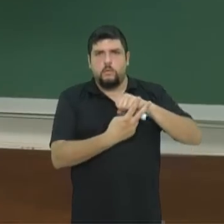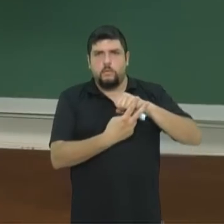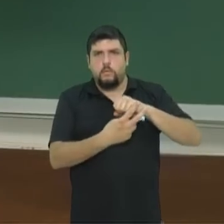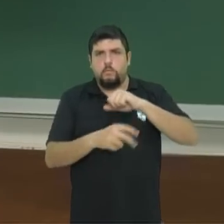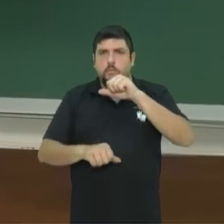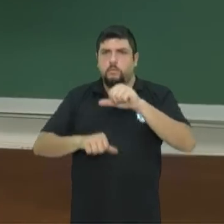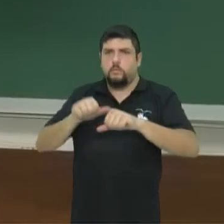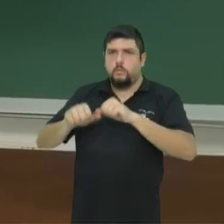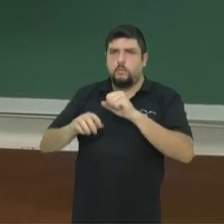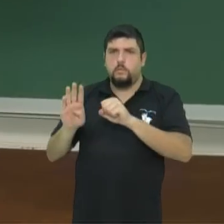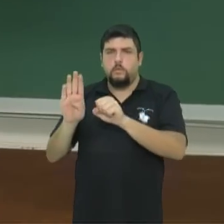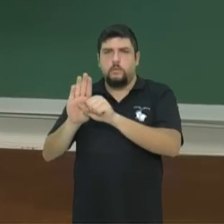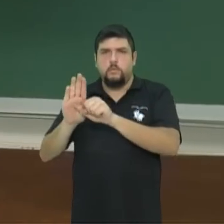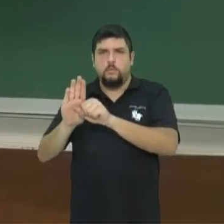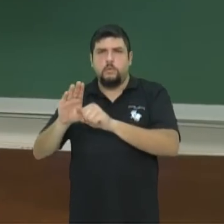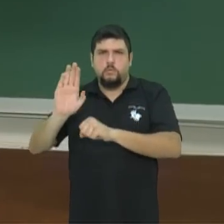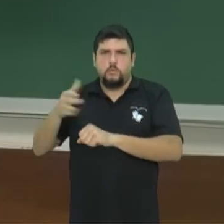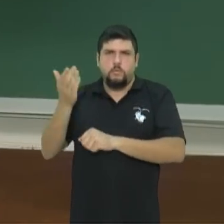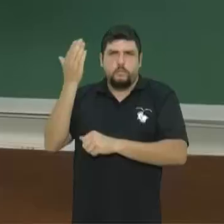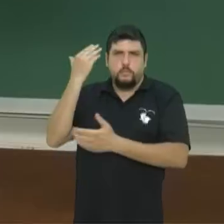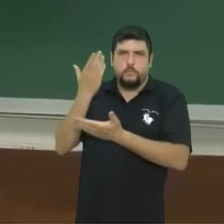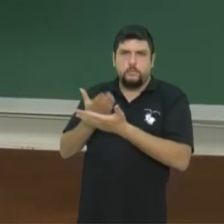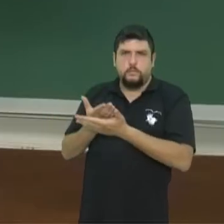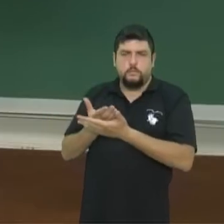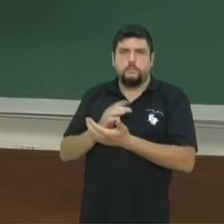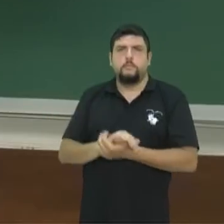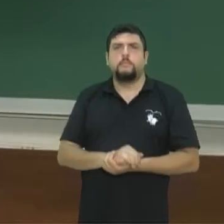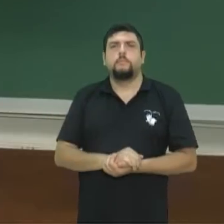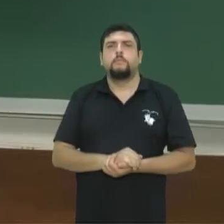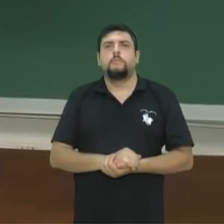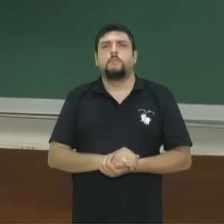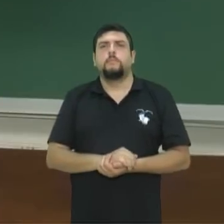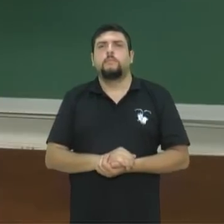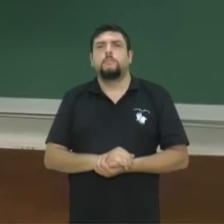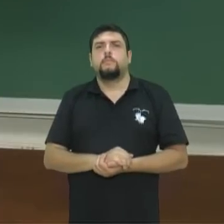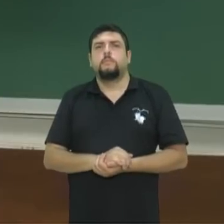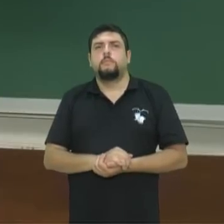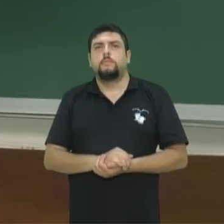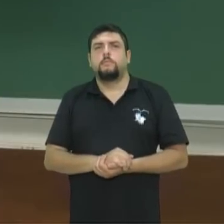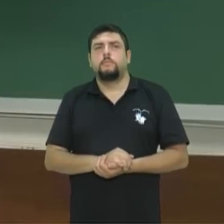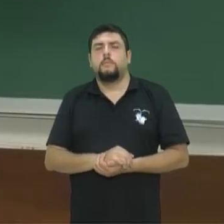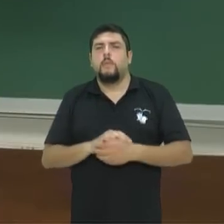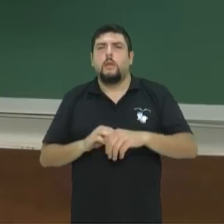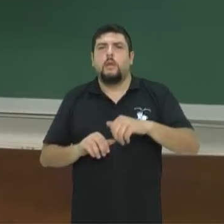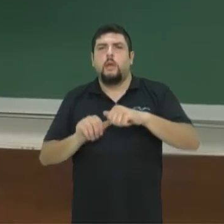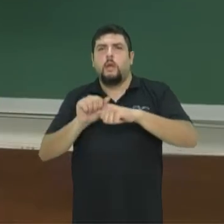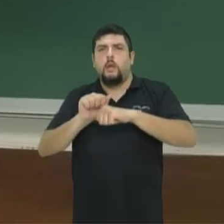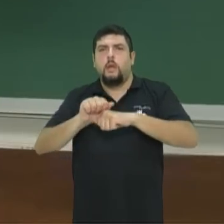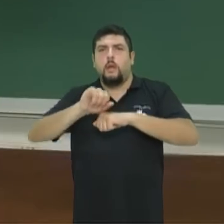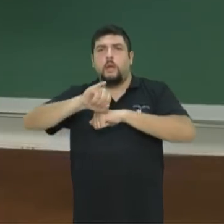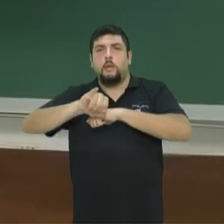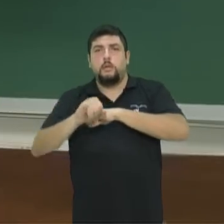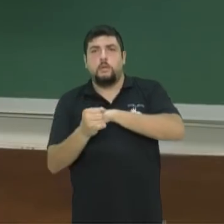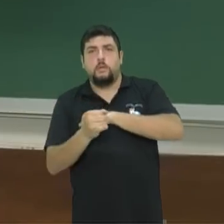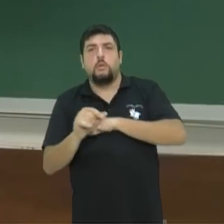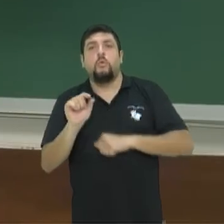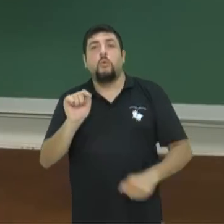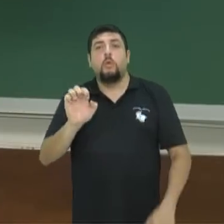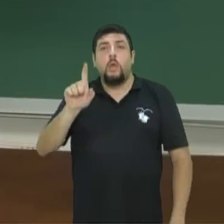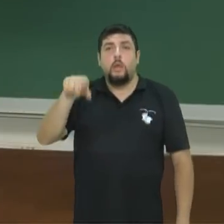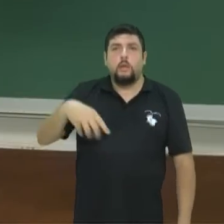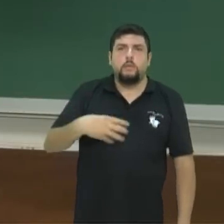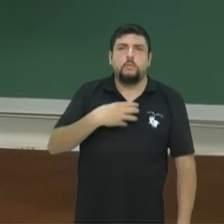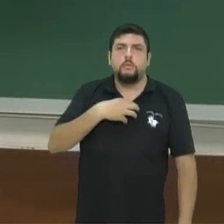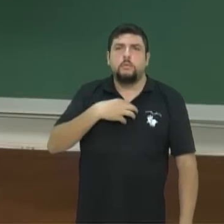já estudou também em aulas anteriores, né? Adjetivos. Adjetivos é aquilo que qualifica um substantivo, né? E não é o nosso caso